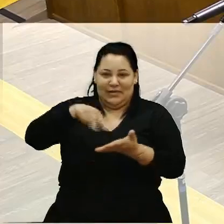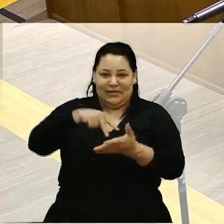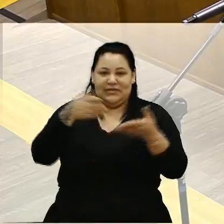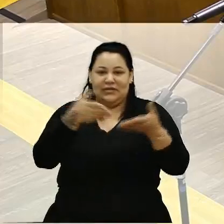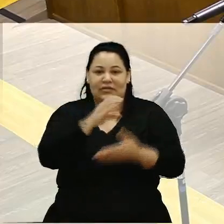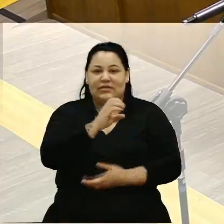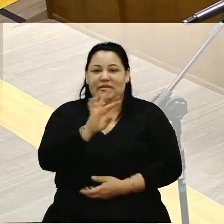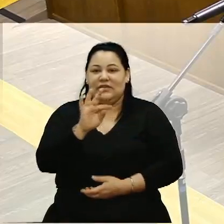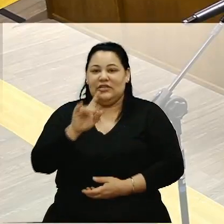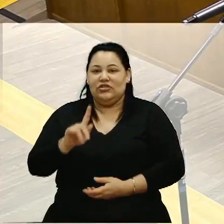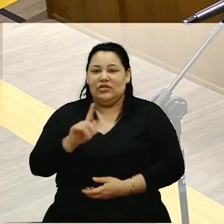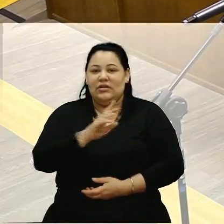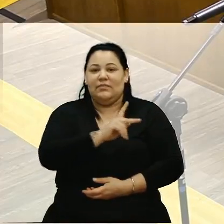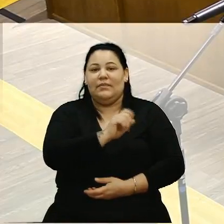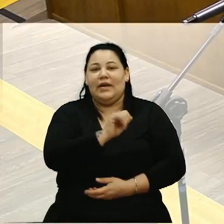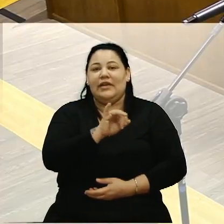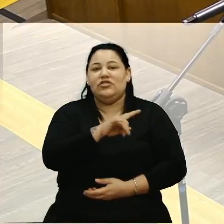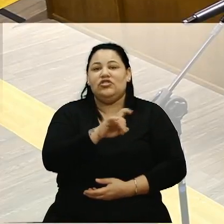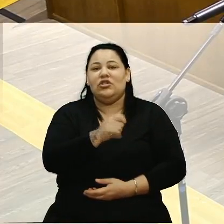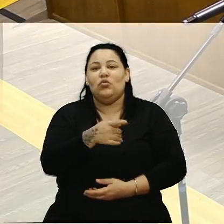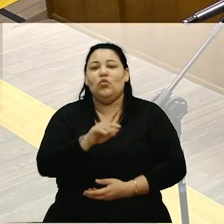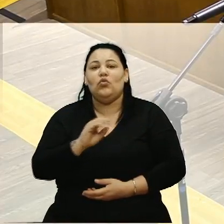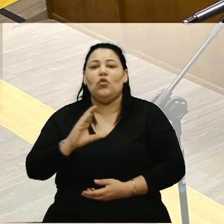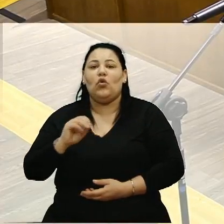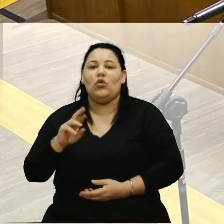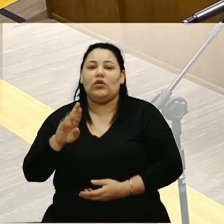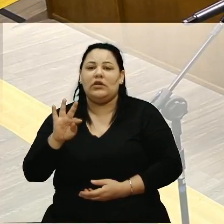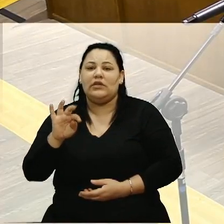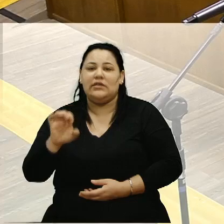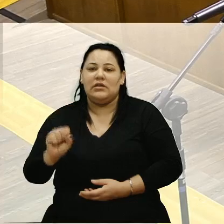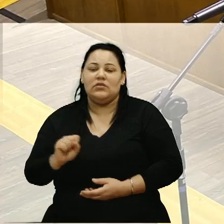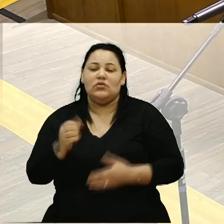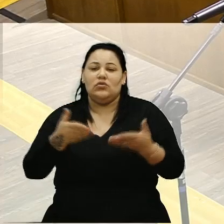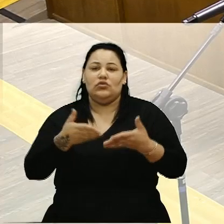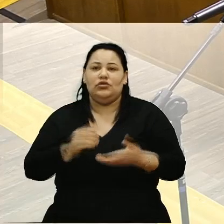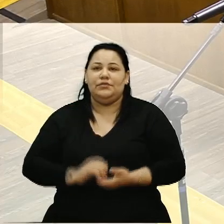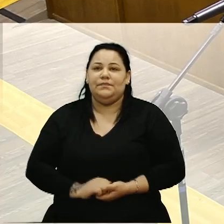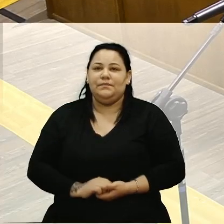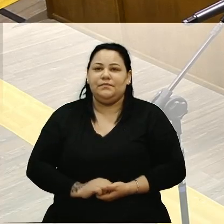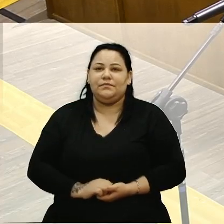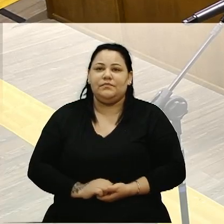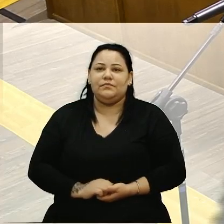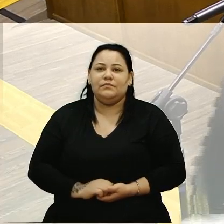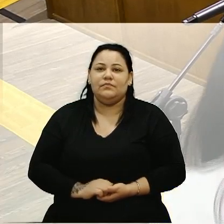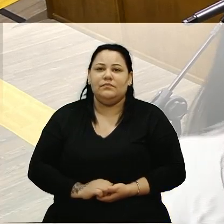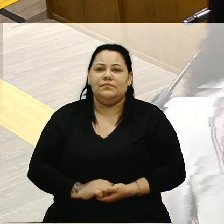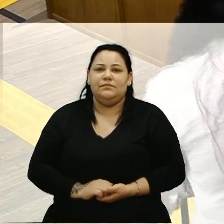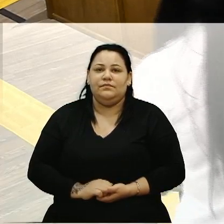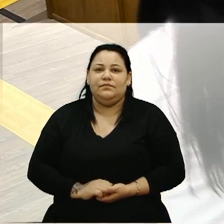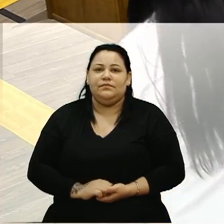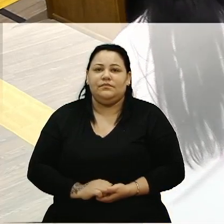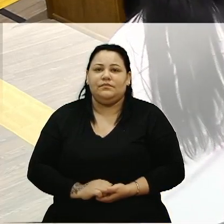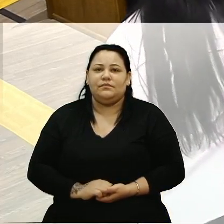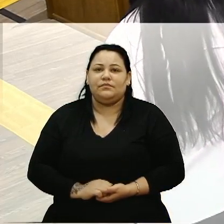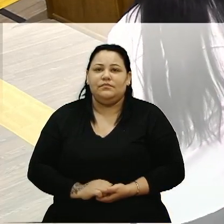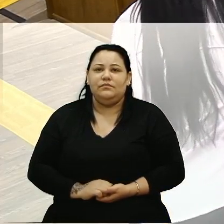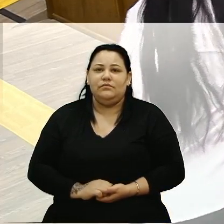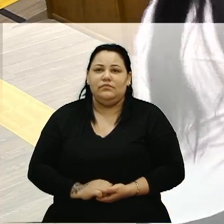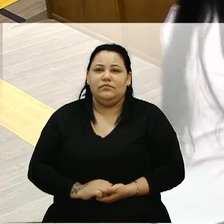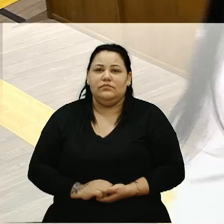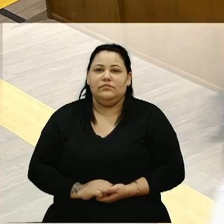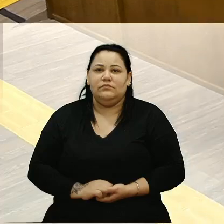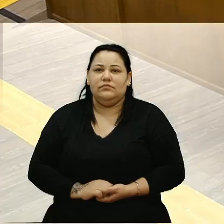CTG Paixão Cortes hoje. Só vamos tirar aqui o microfone e eles já vêm aqui para... Nosso palco não é muito